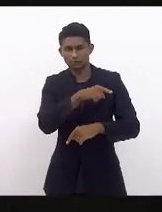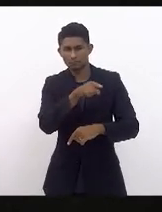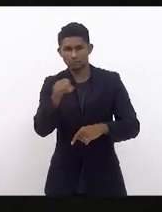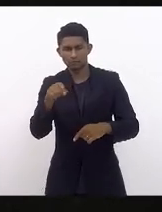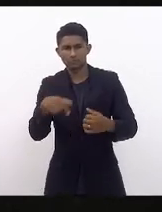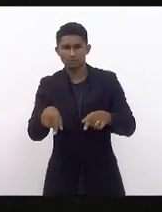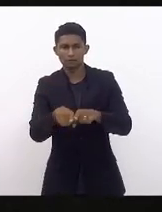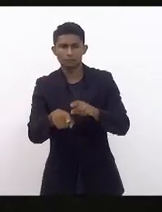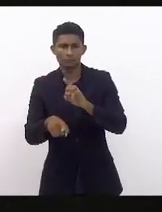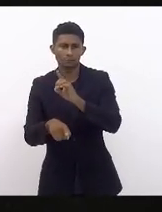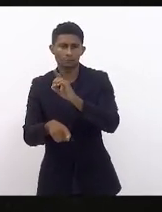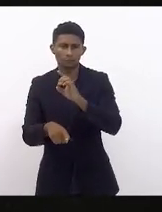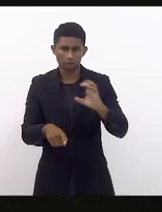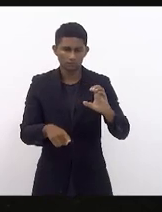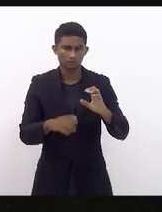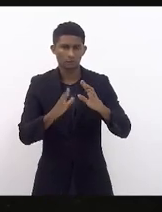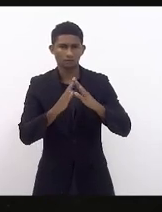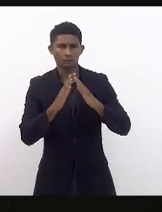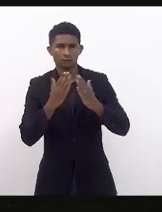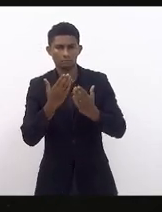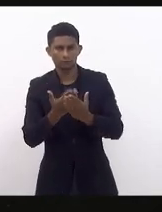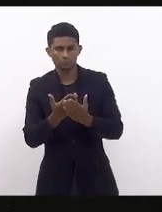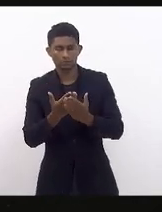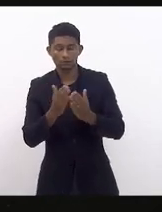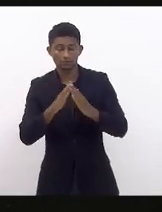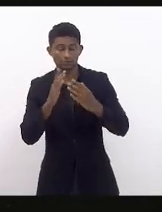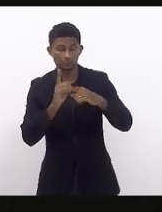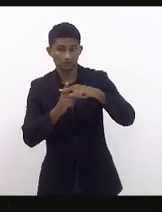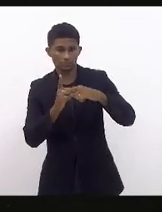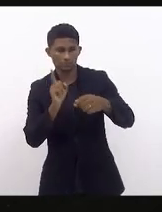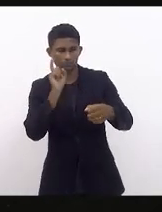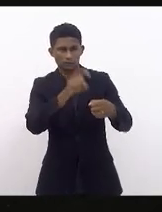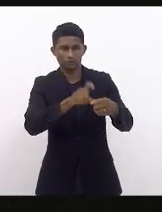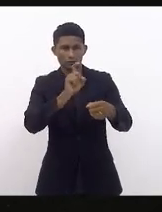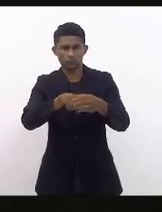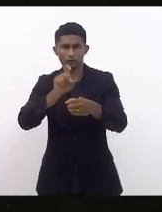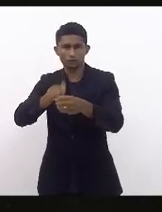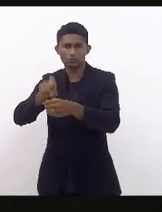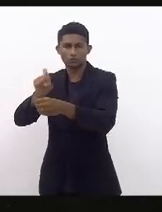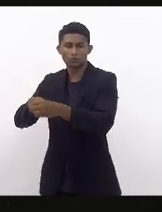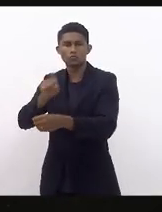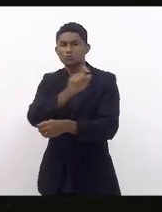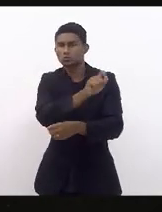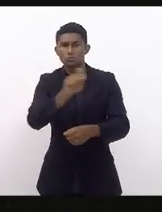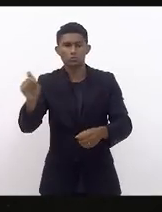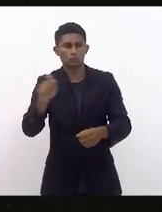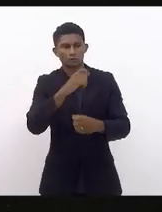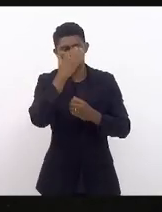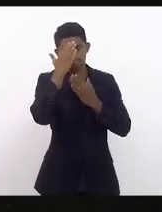leva as suas igrejas, o nosso agradecimento por vocês